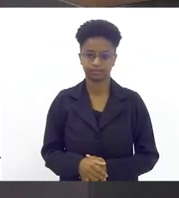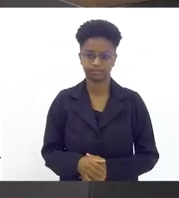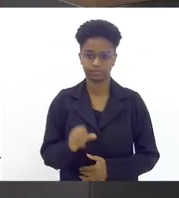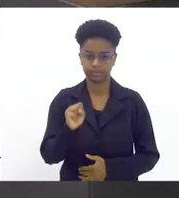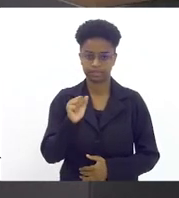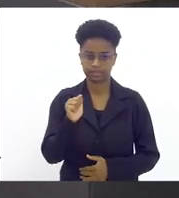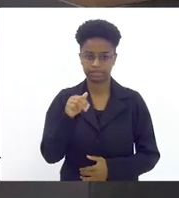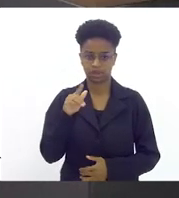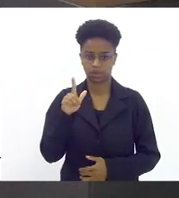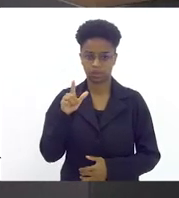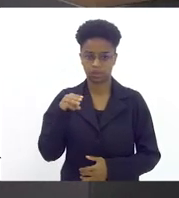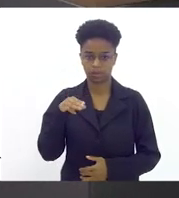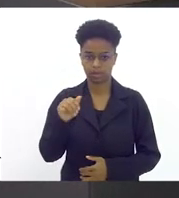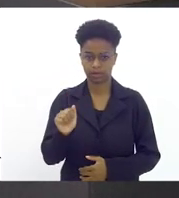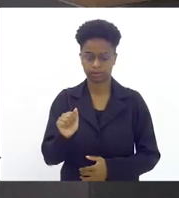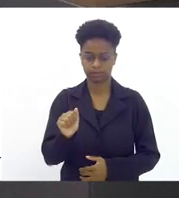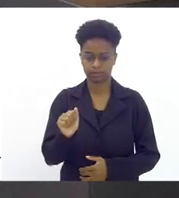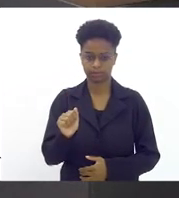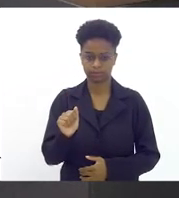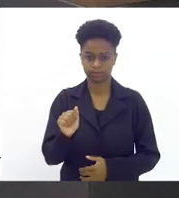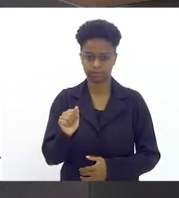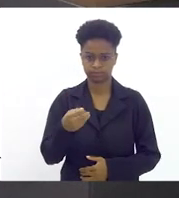Salma.